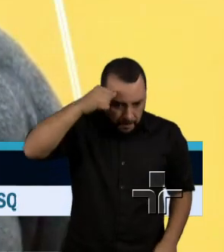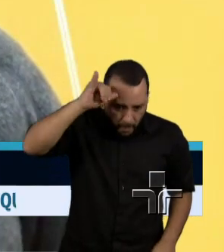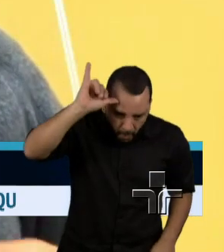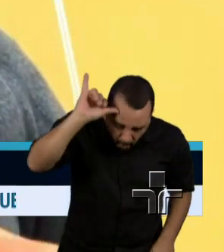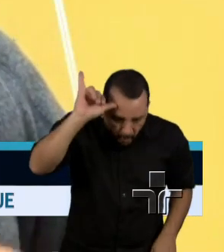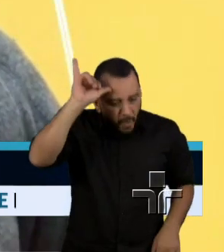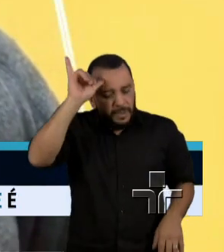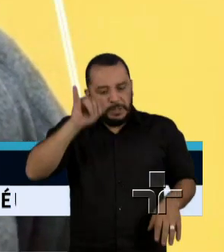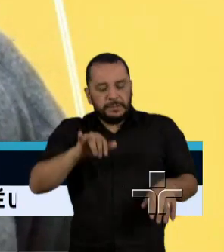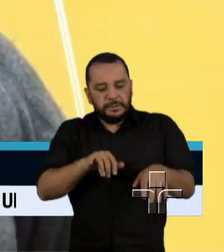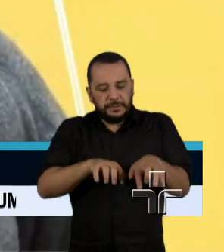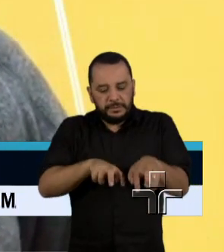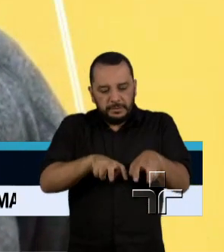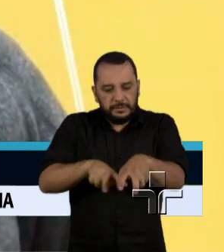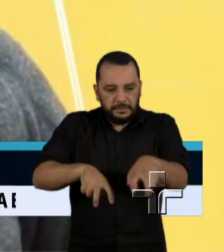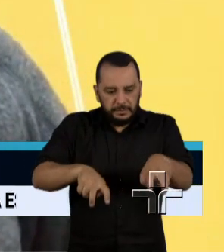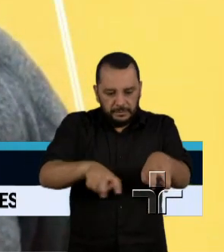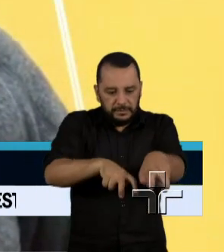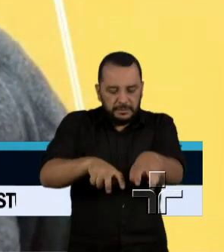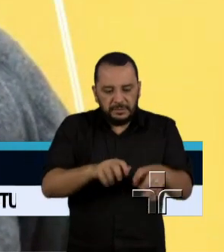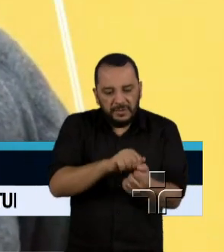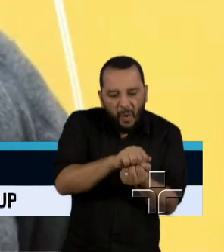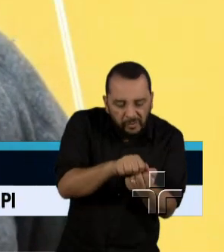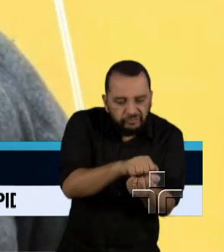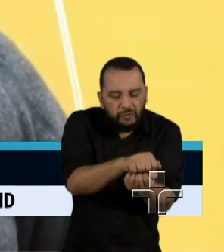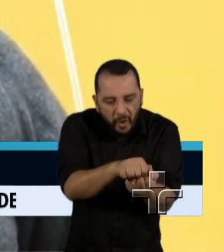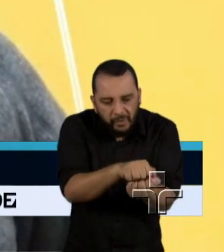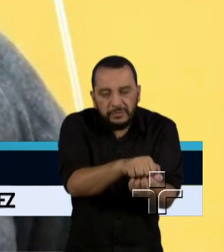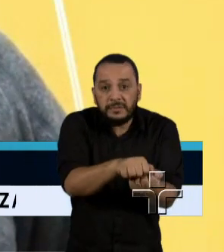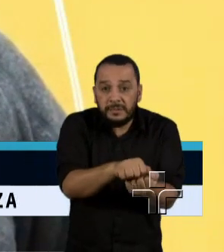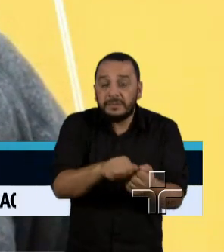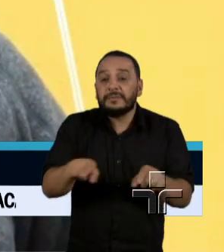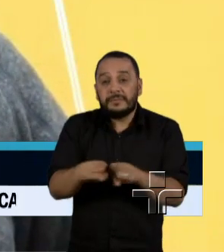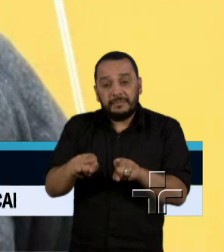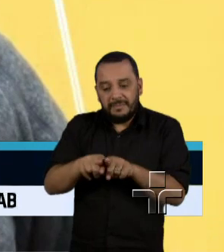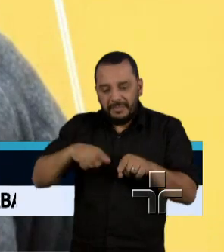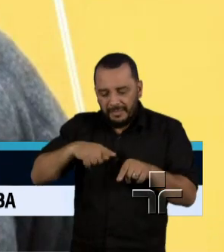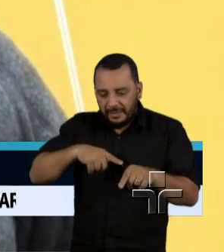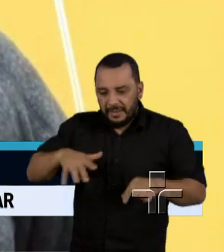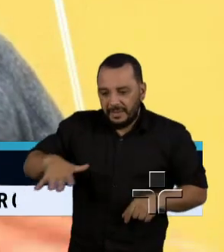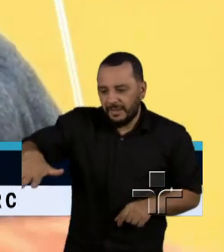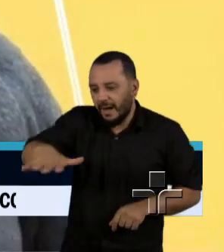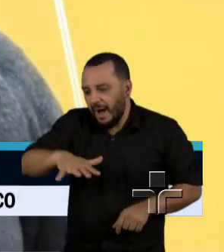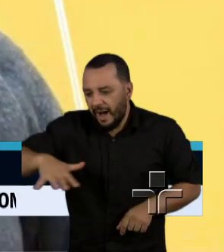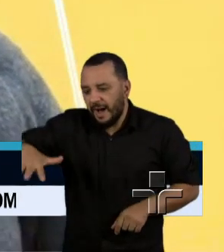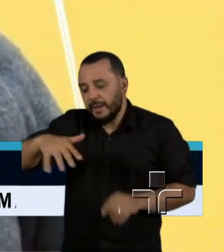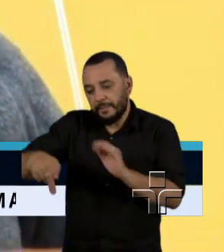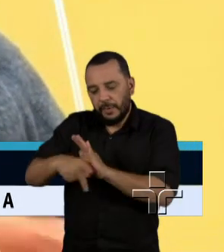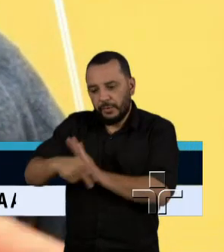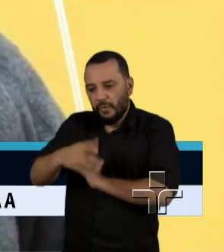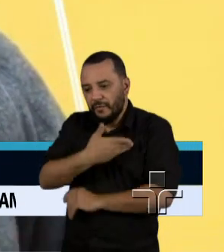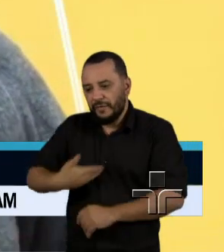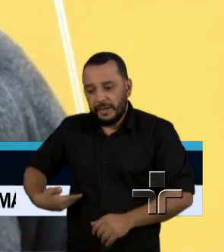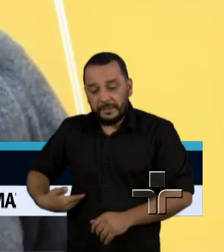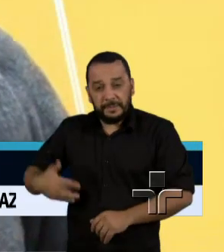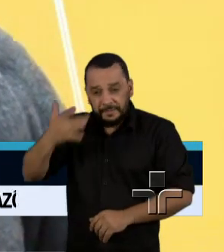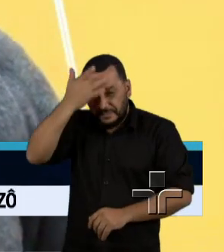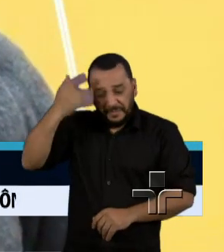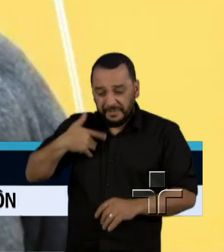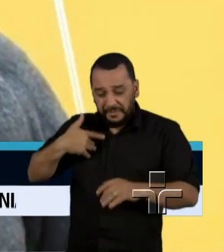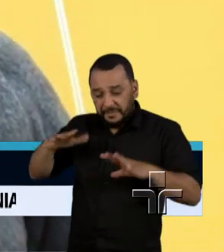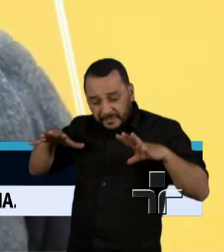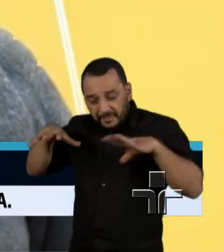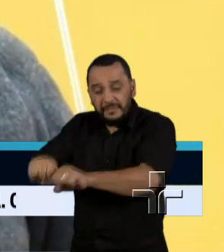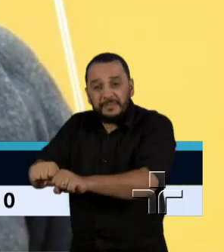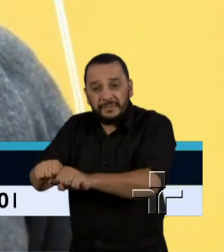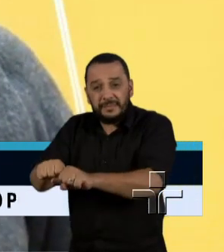lugar, e que está muito associada à grilagem de terras públicas. Então, é desmatar para converter em pasto, para